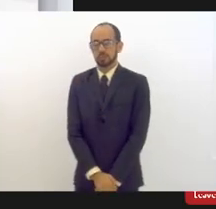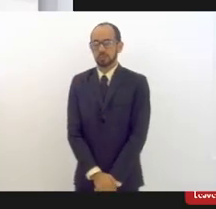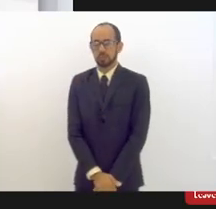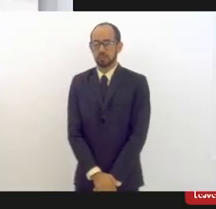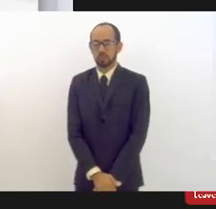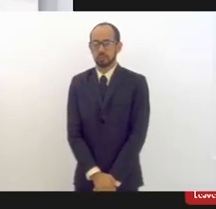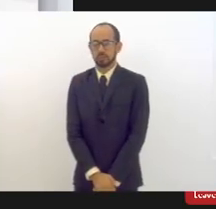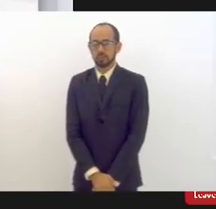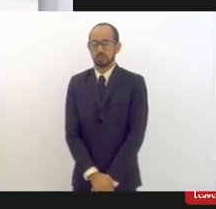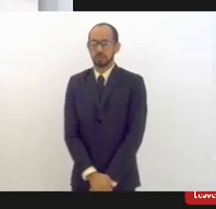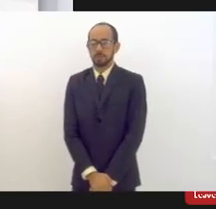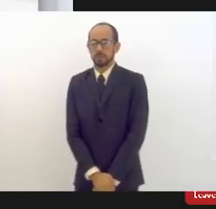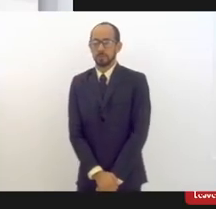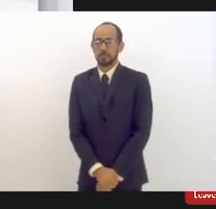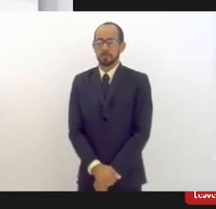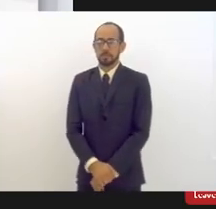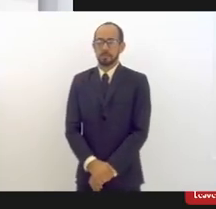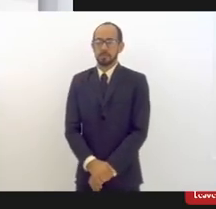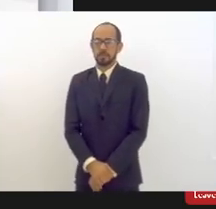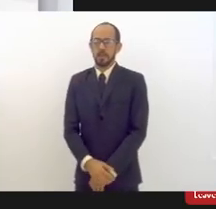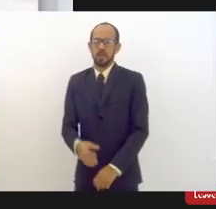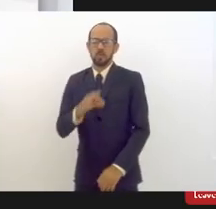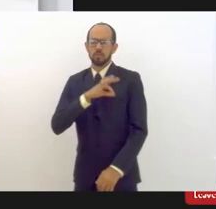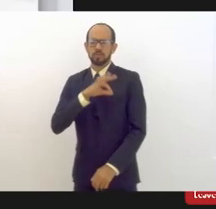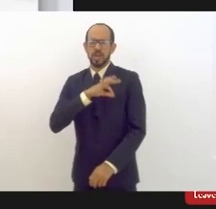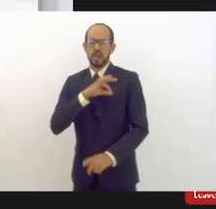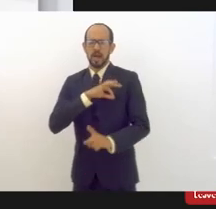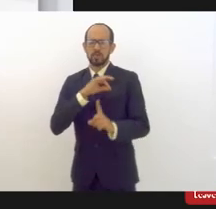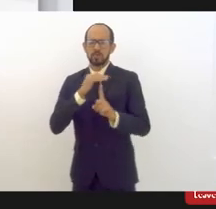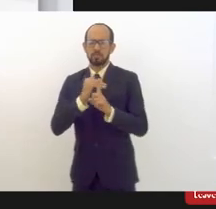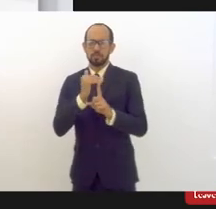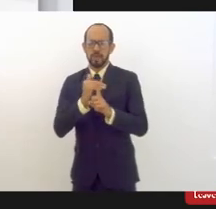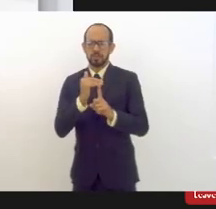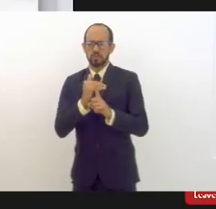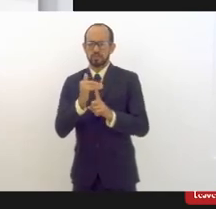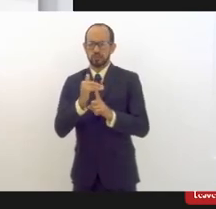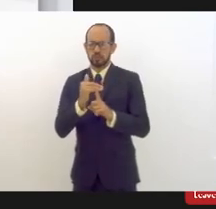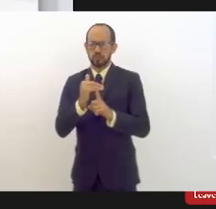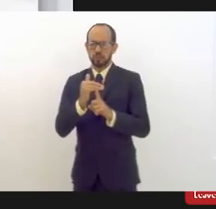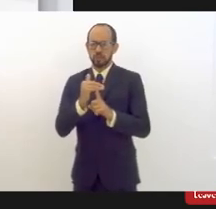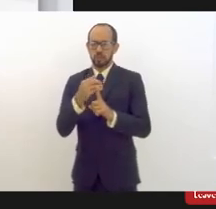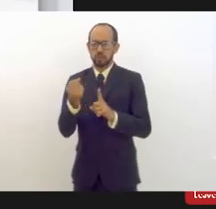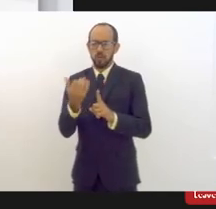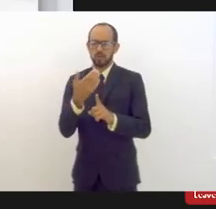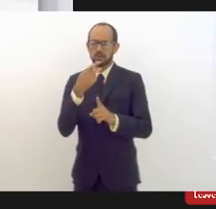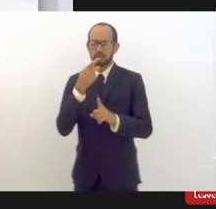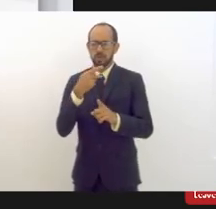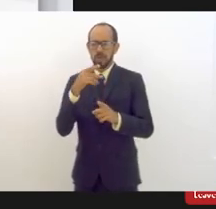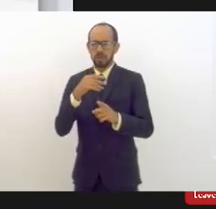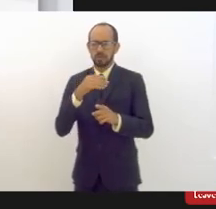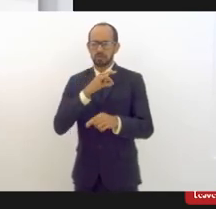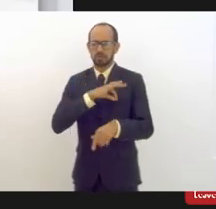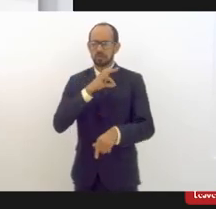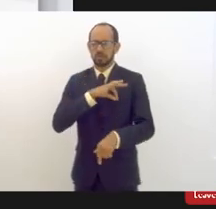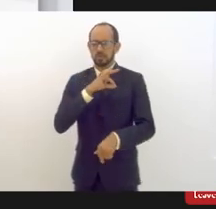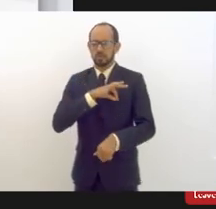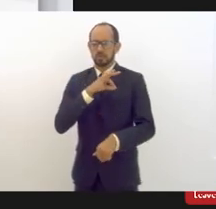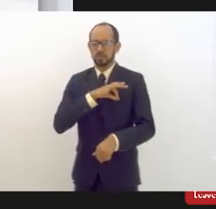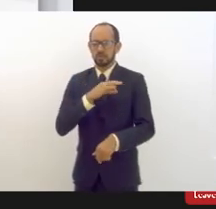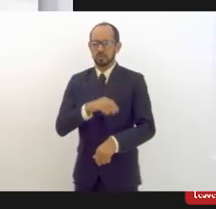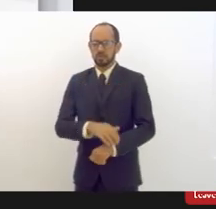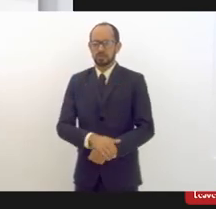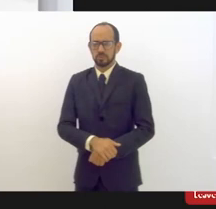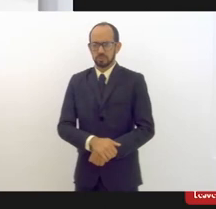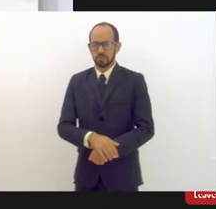Aqui a remuneração média, lembrando que quando a gente fala em remuneração, o conceito é pé de contra-cheque, né? São as vantagens de